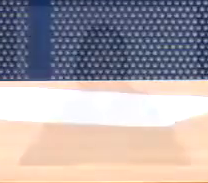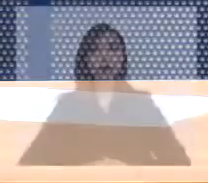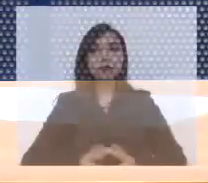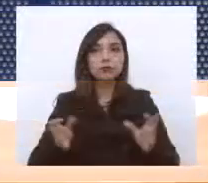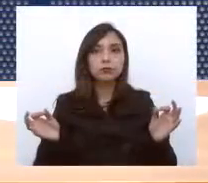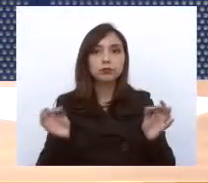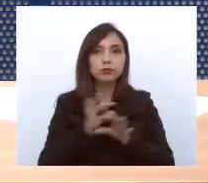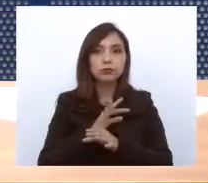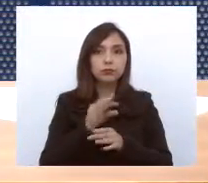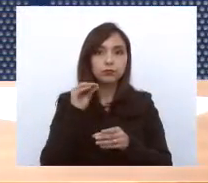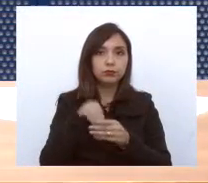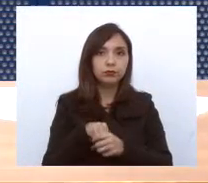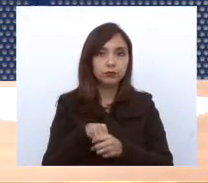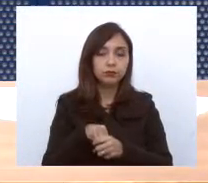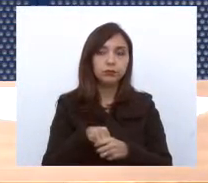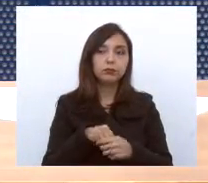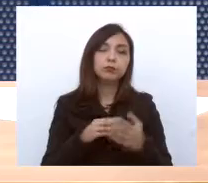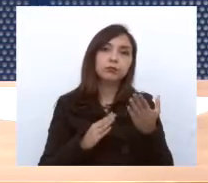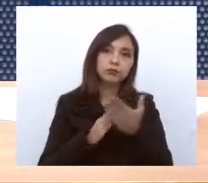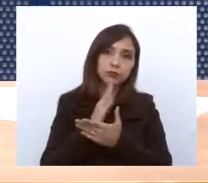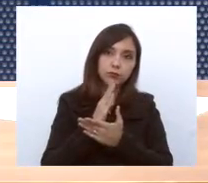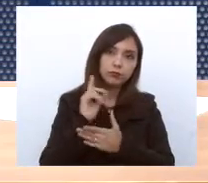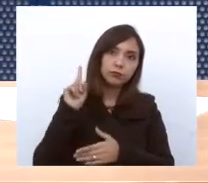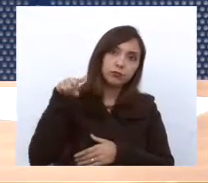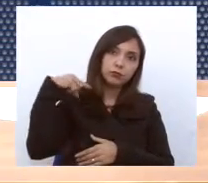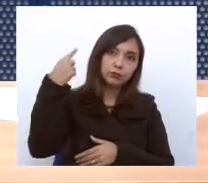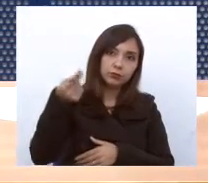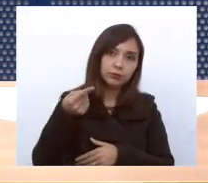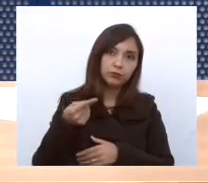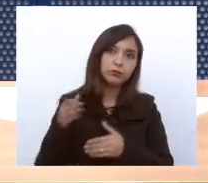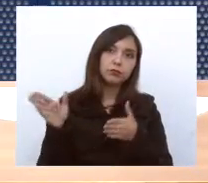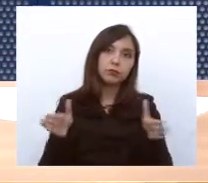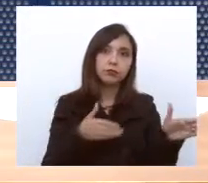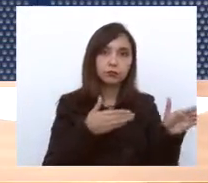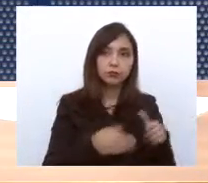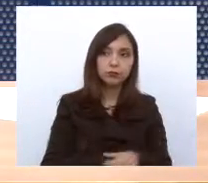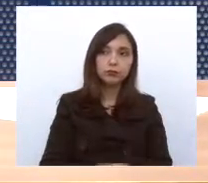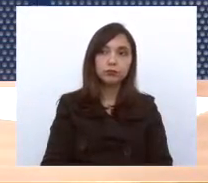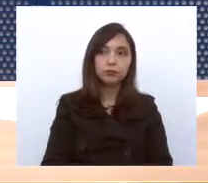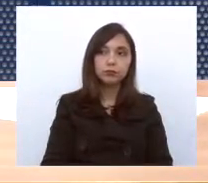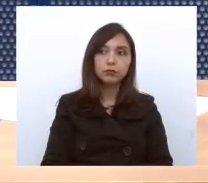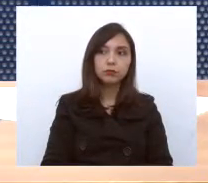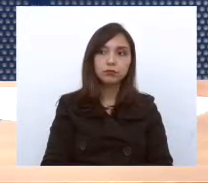Encerrada a votação. Aprovado para a ordem do dia da próxima sessão.